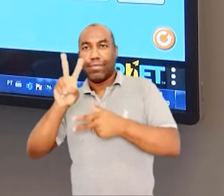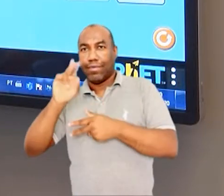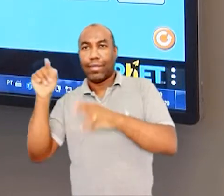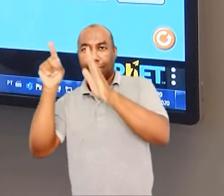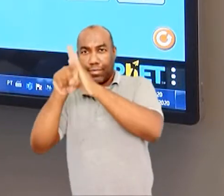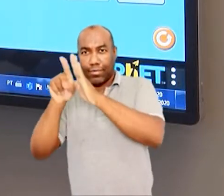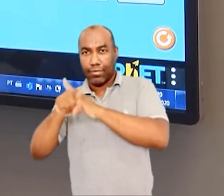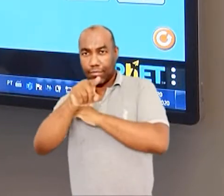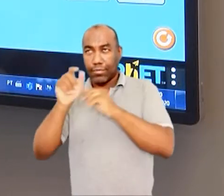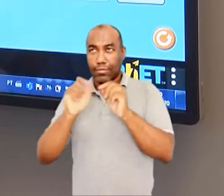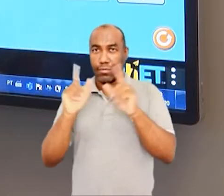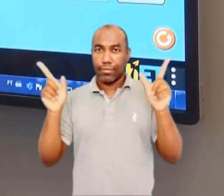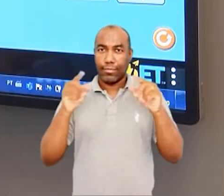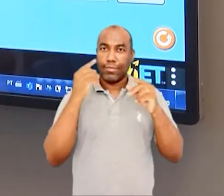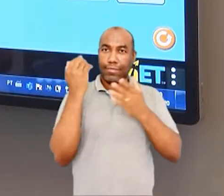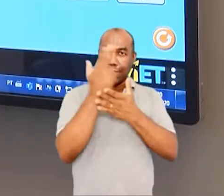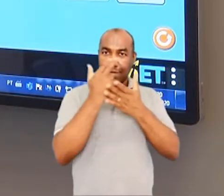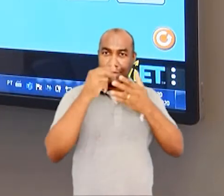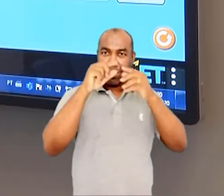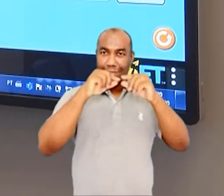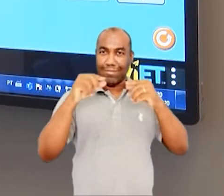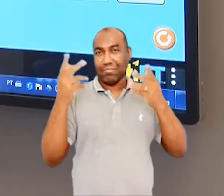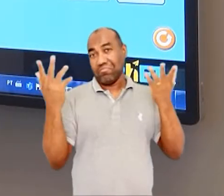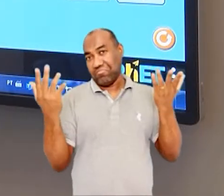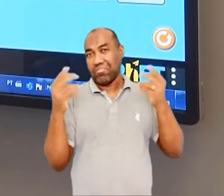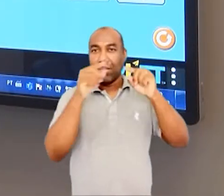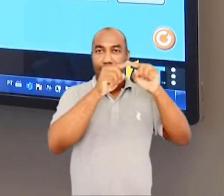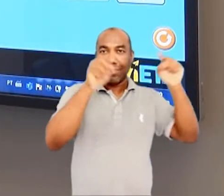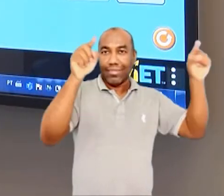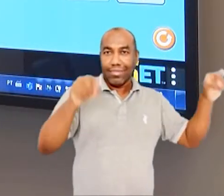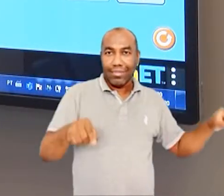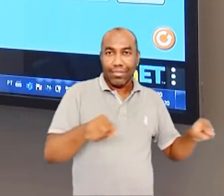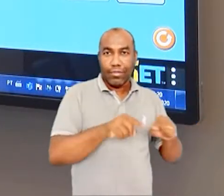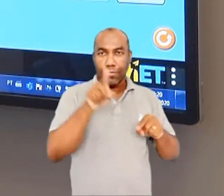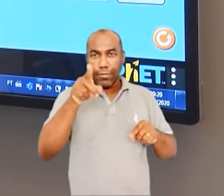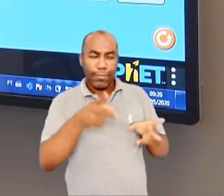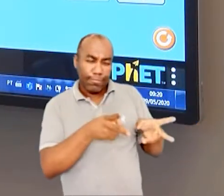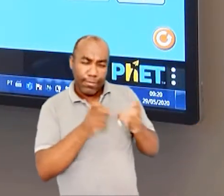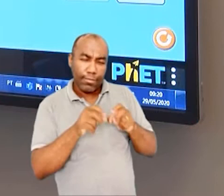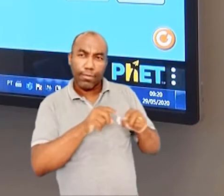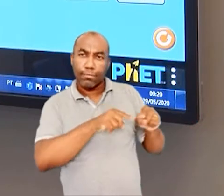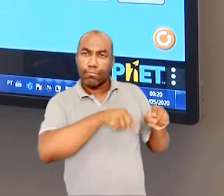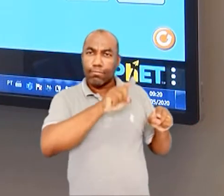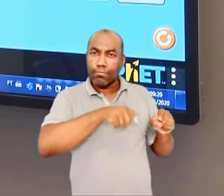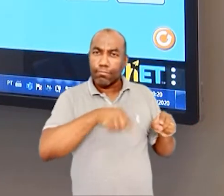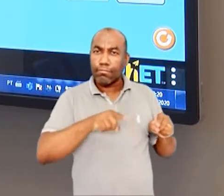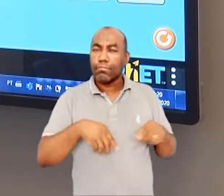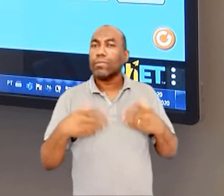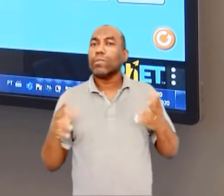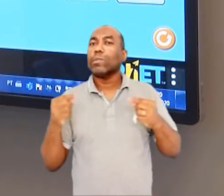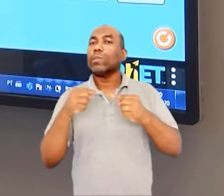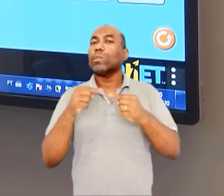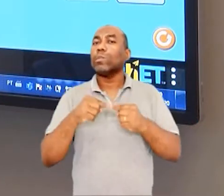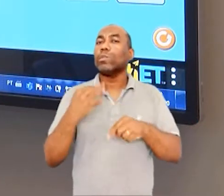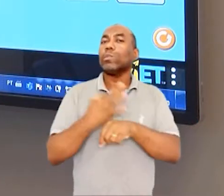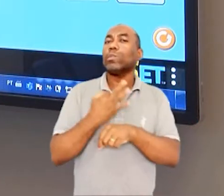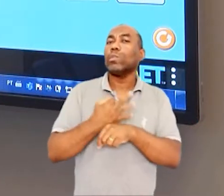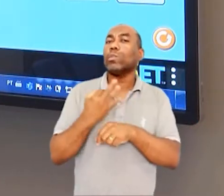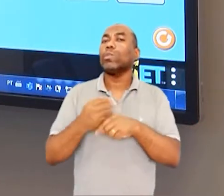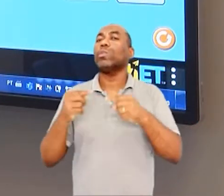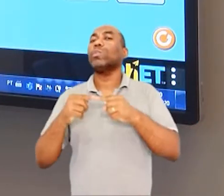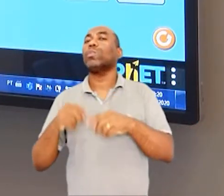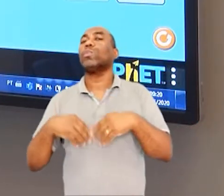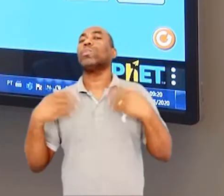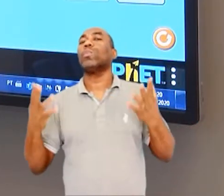perguntar ou a respeito da corrente convencional ou da corrente